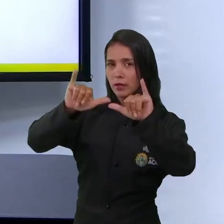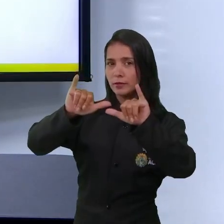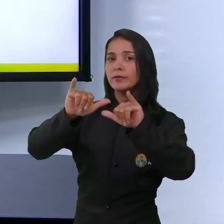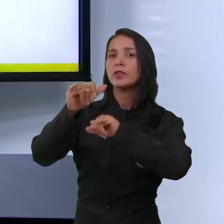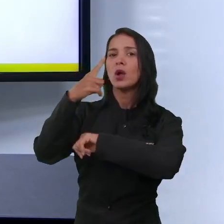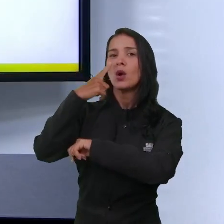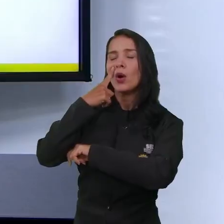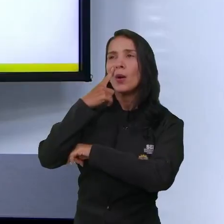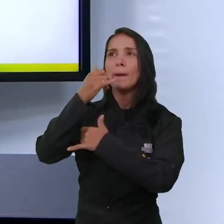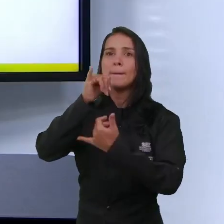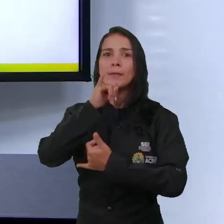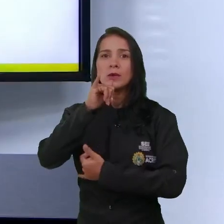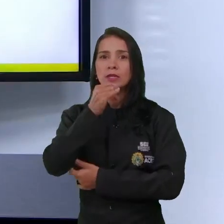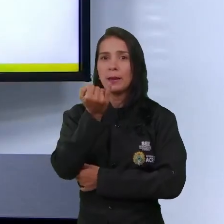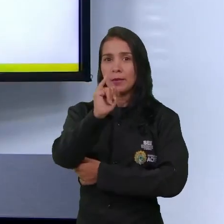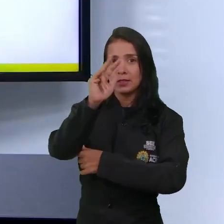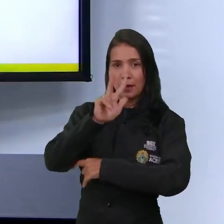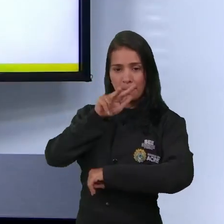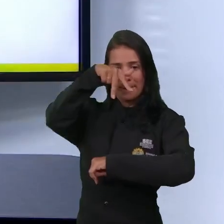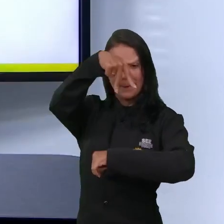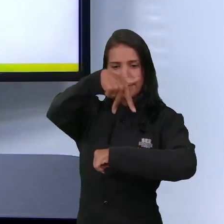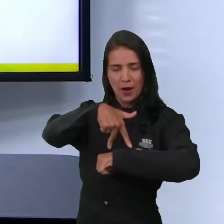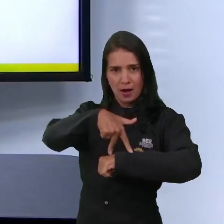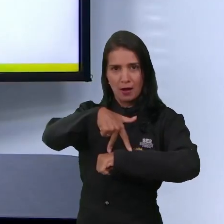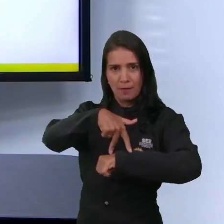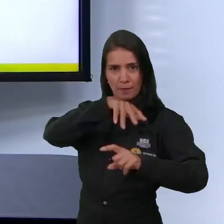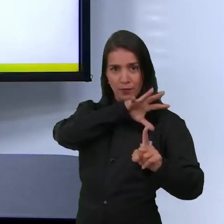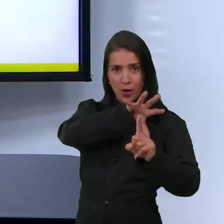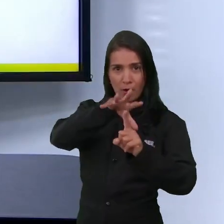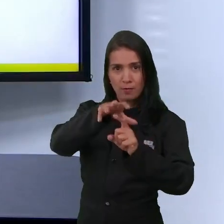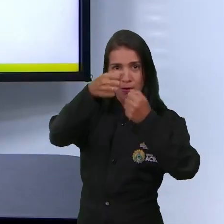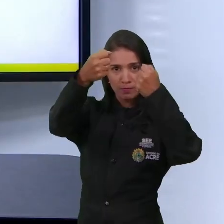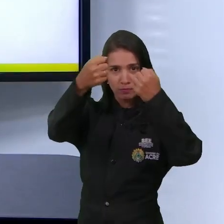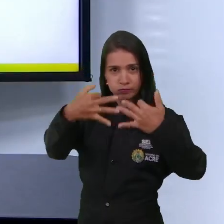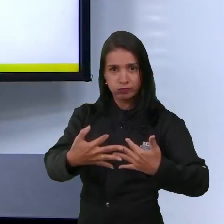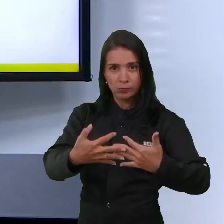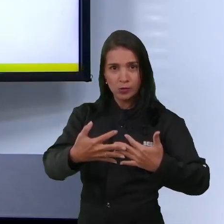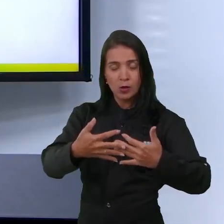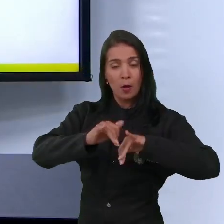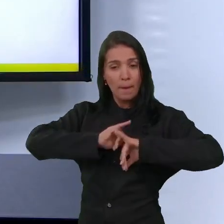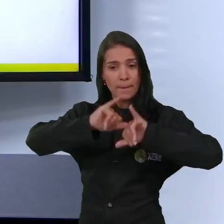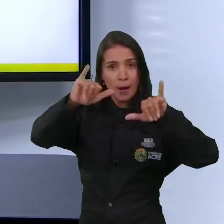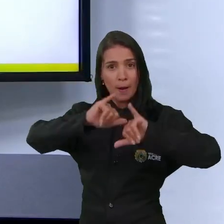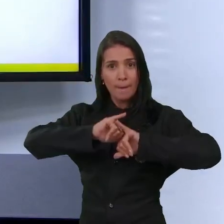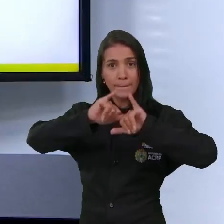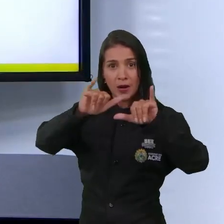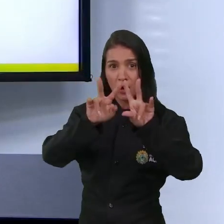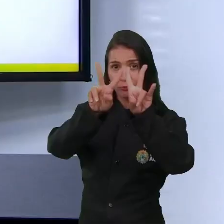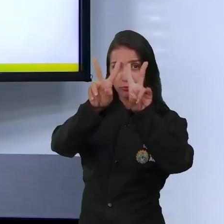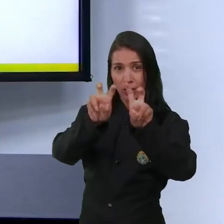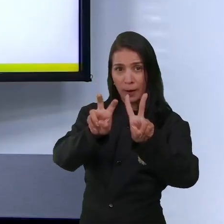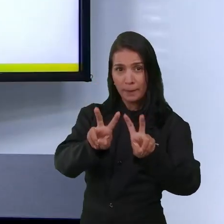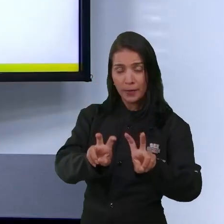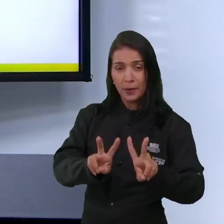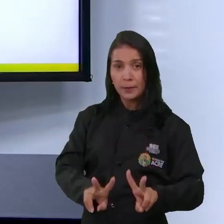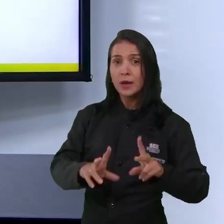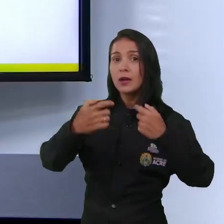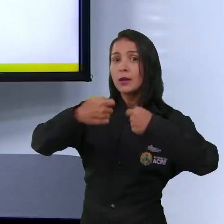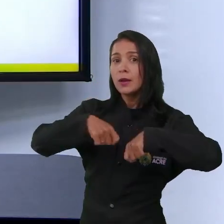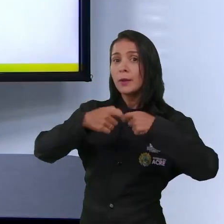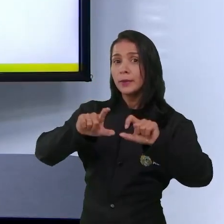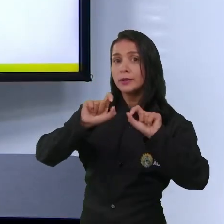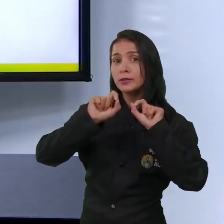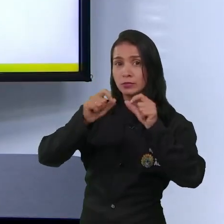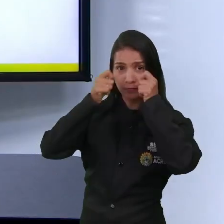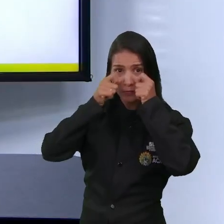uma vez que você se coloca nesse lugar, nesse posicionamento de falar sobre algo, enunciar, você precisa